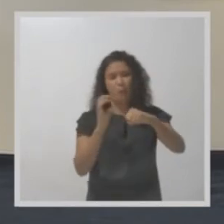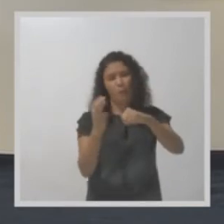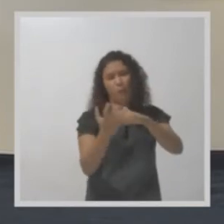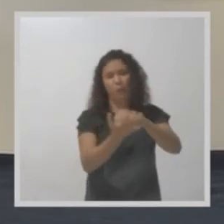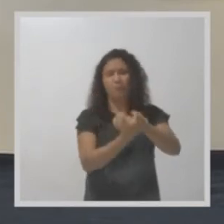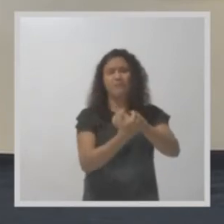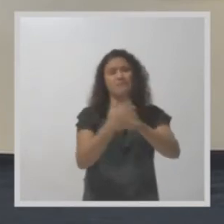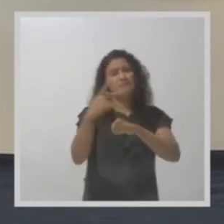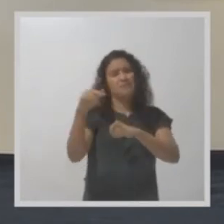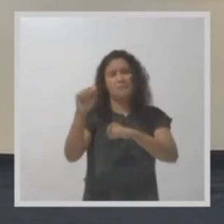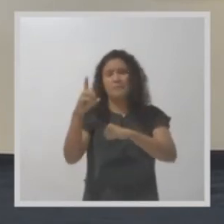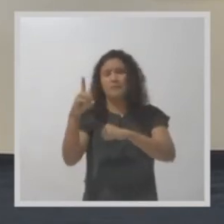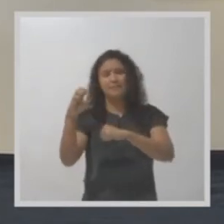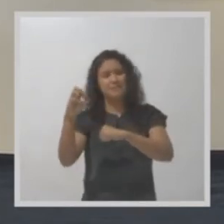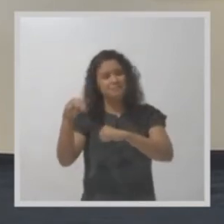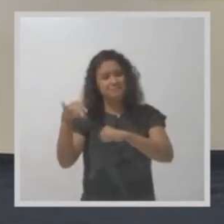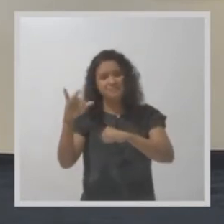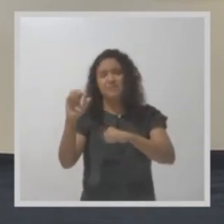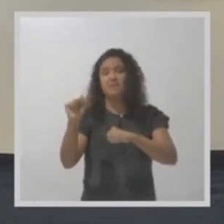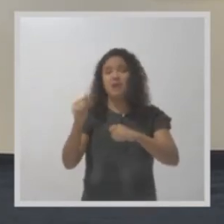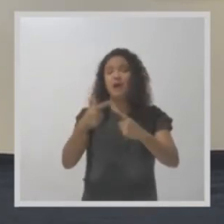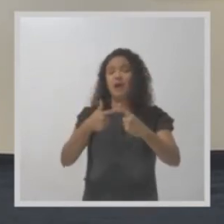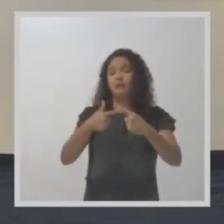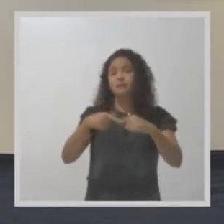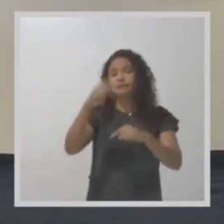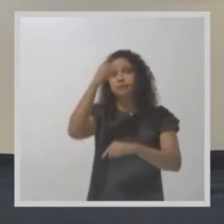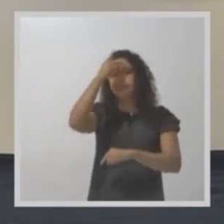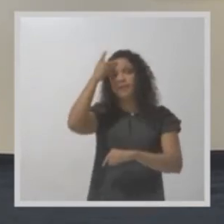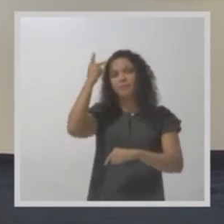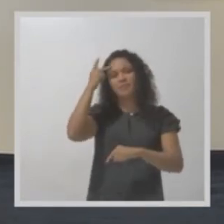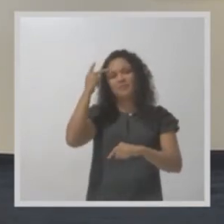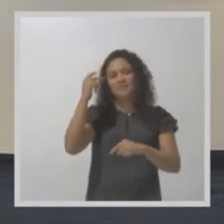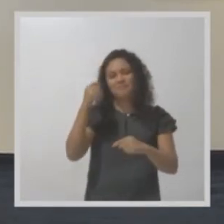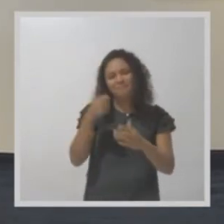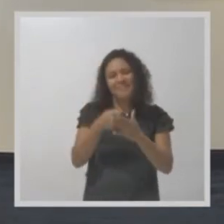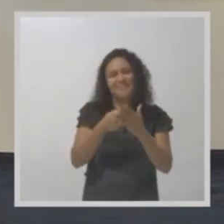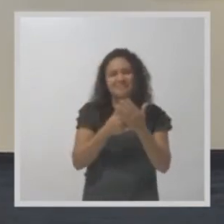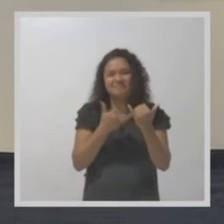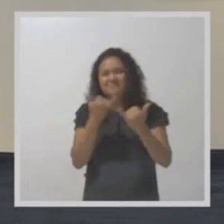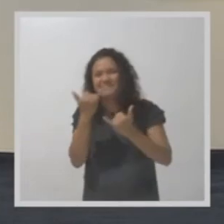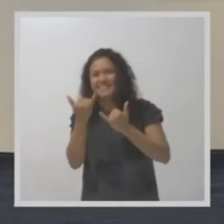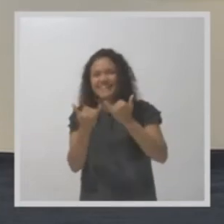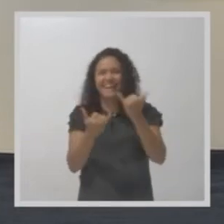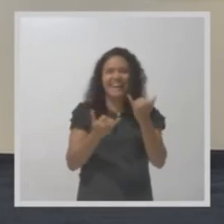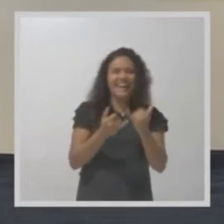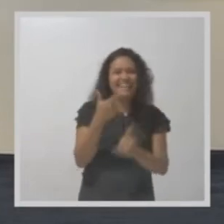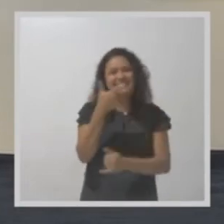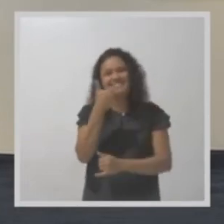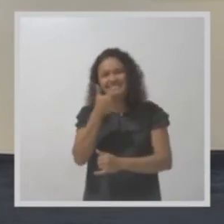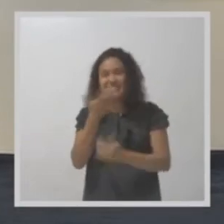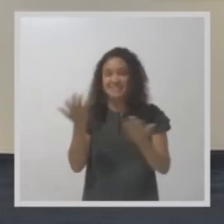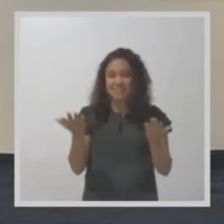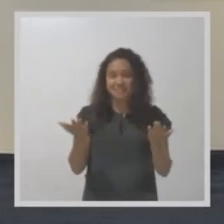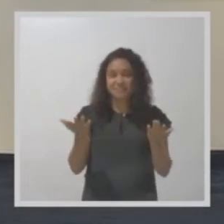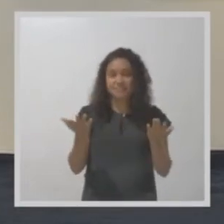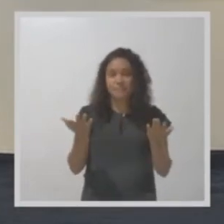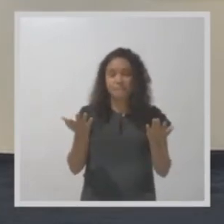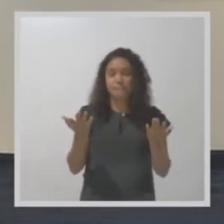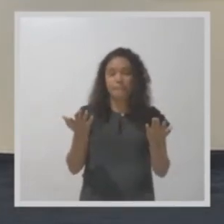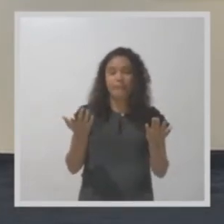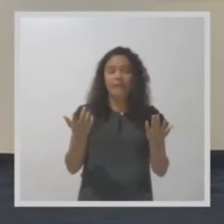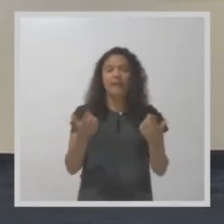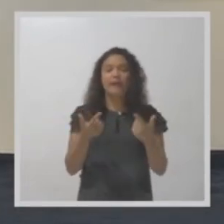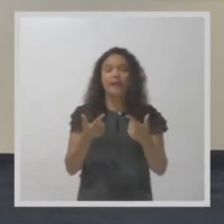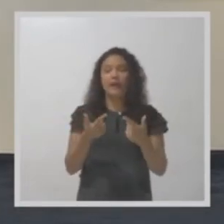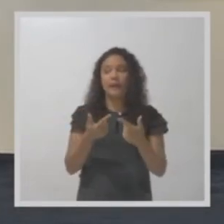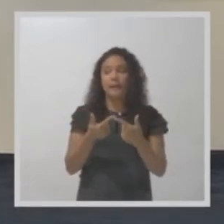pandemia, mas as pessoas tentam brincar com isso. Como em alguns momentos nós não estamos